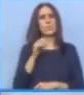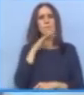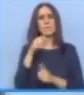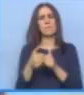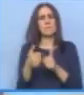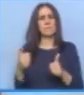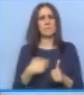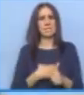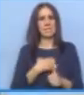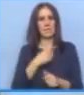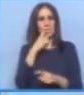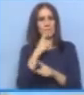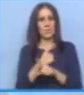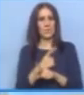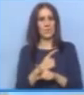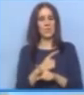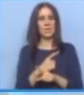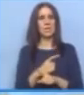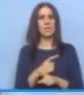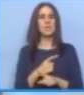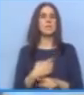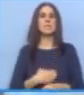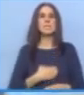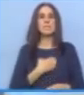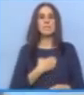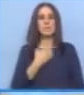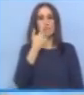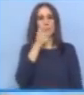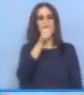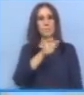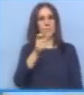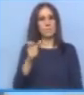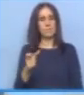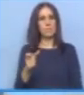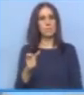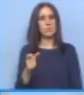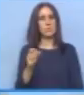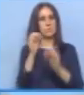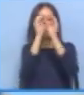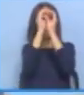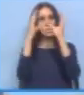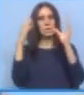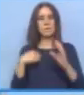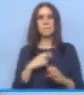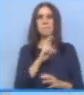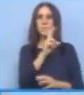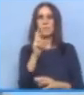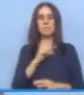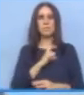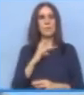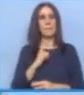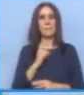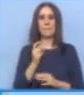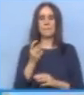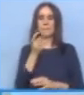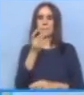afastada, mas que sentem da mesma maneira. Sentir que as pessoas consideram um missionário e um sacerdote como uma bênção para